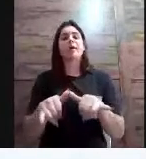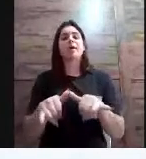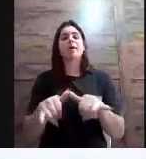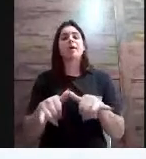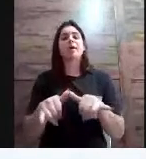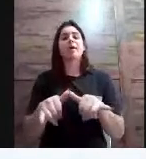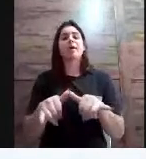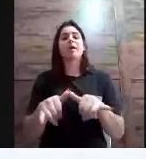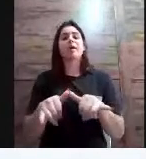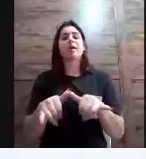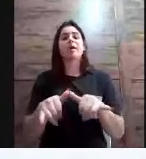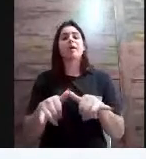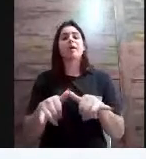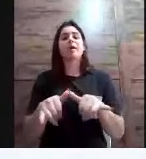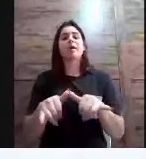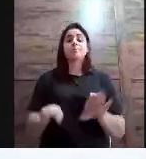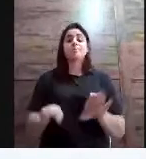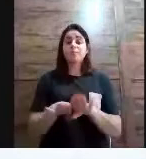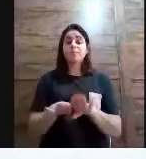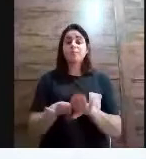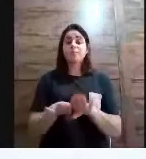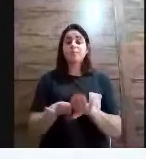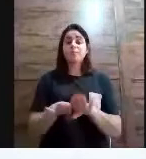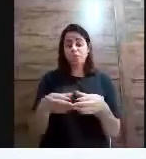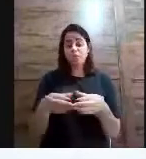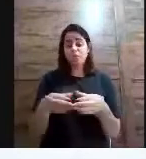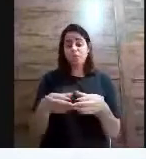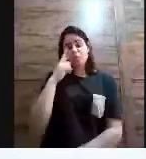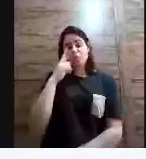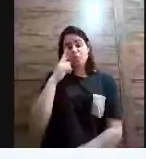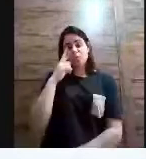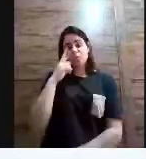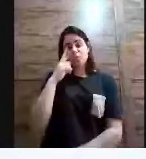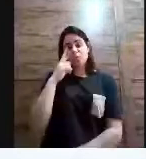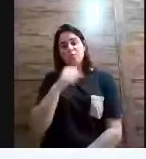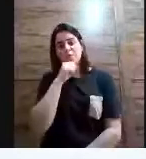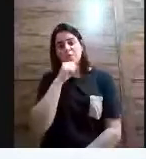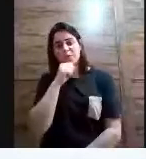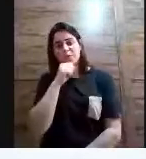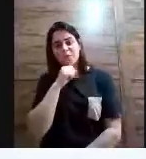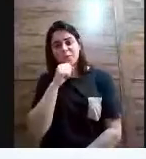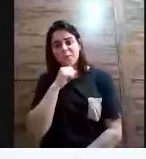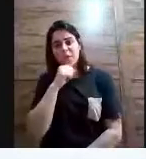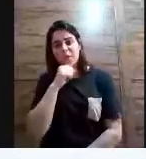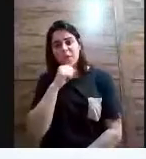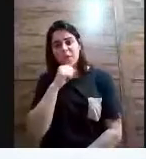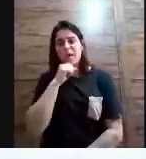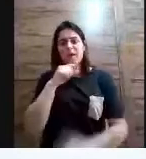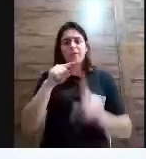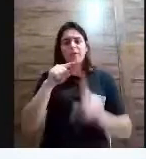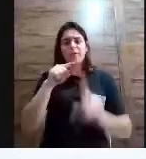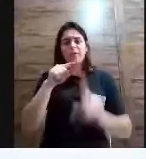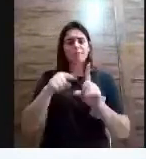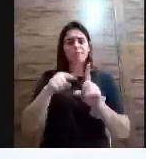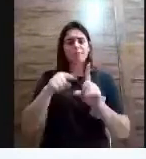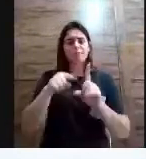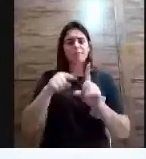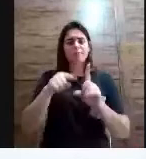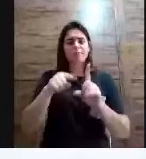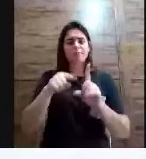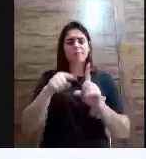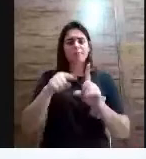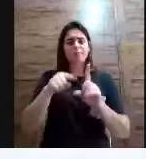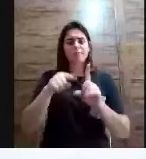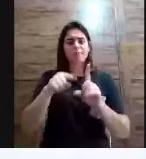as populações de maior risco, no caso, geralmente o pessoal idoso que vai ter que tem o risco de ter uma doença